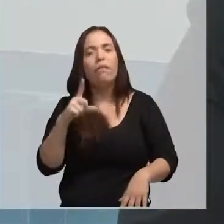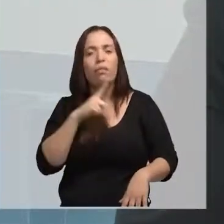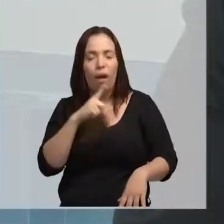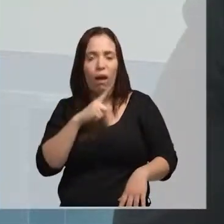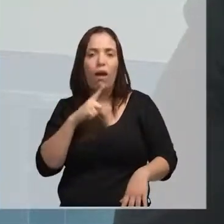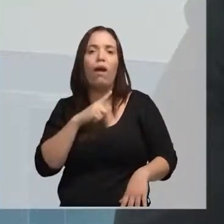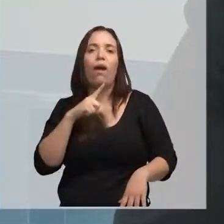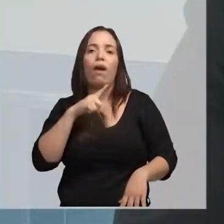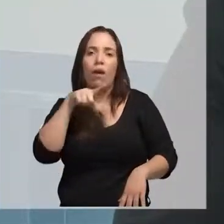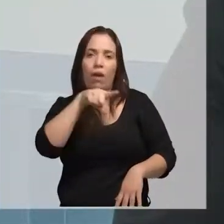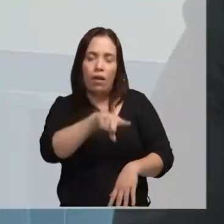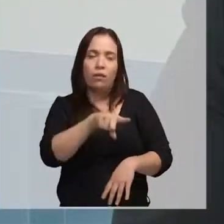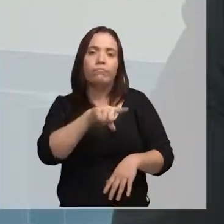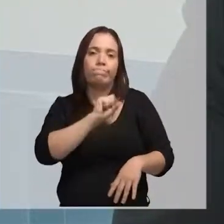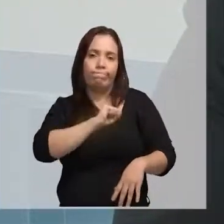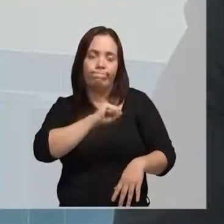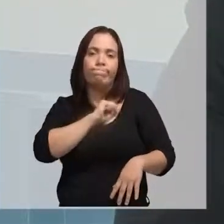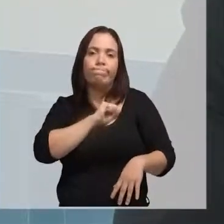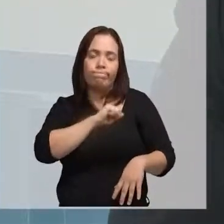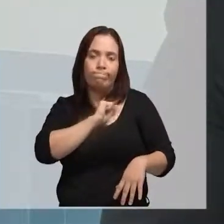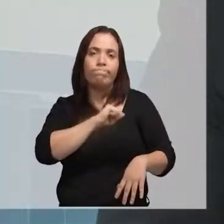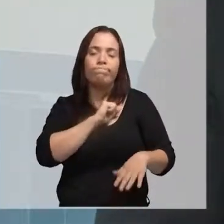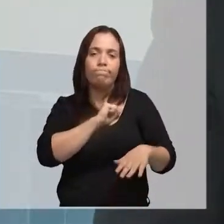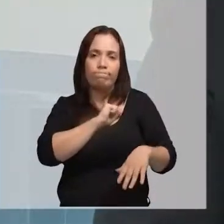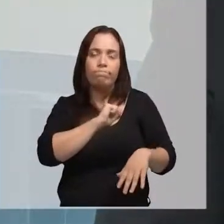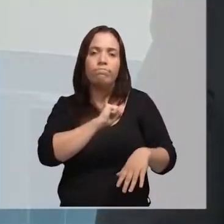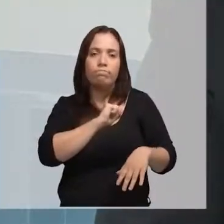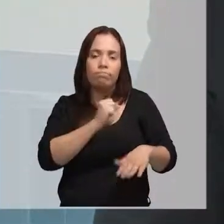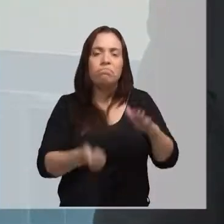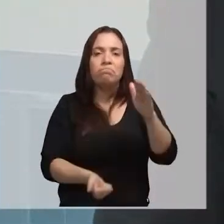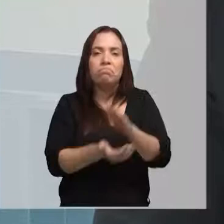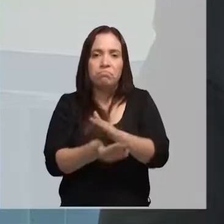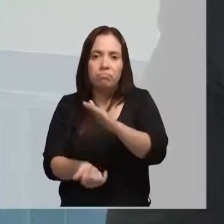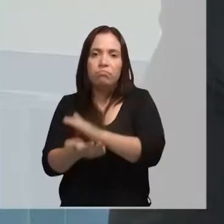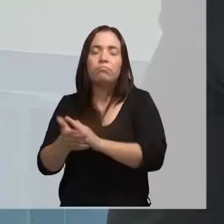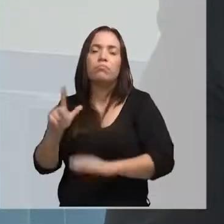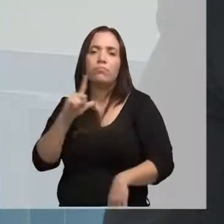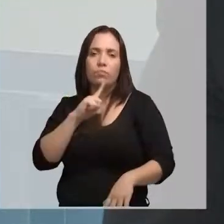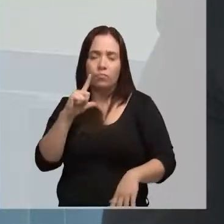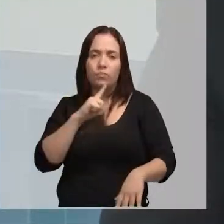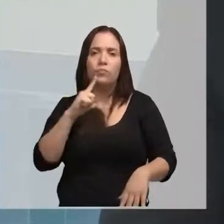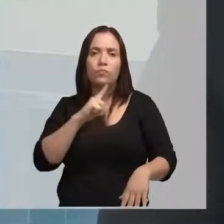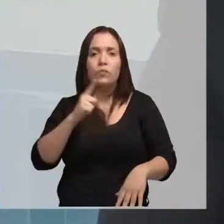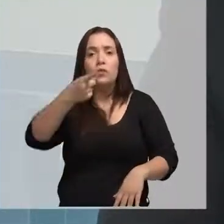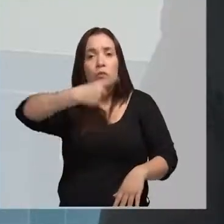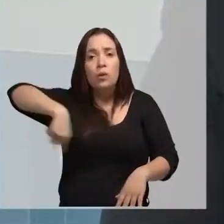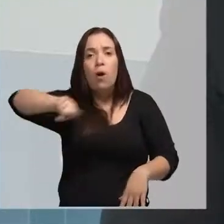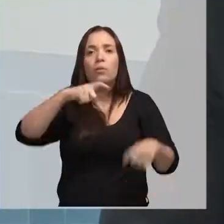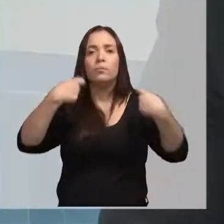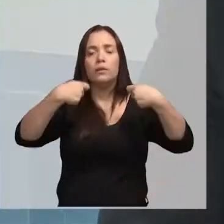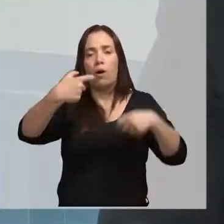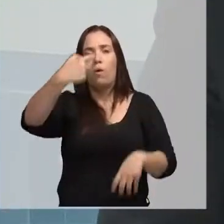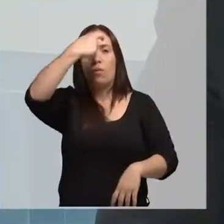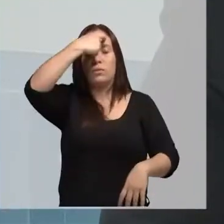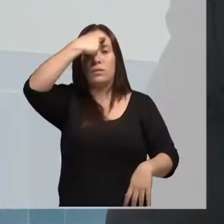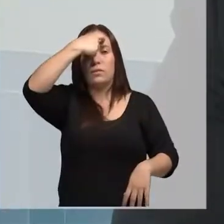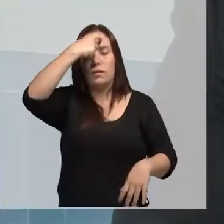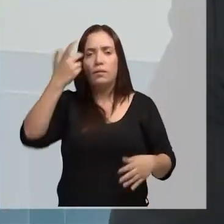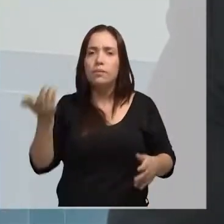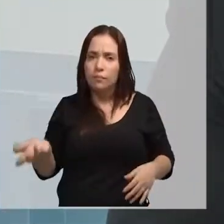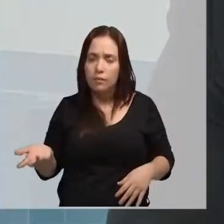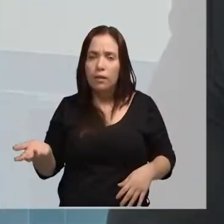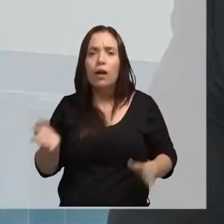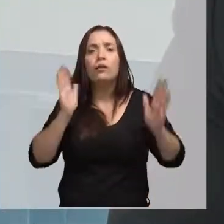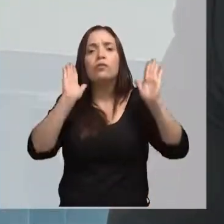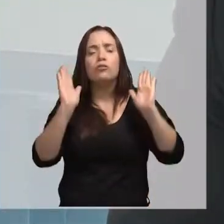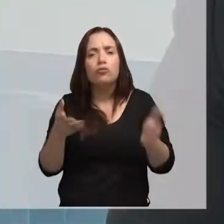pesquisa eleitoral brasileiro é de quem paga, meu irmão. E nós temos que ter isso na cabeça. Já aconteceu